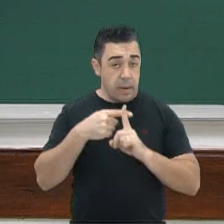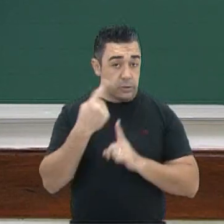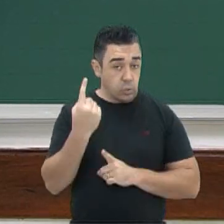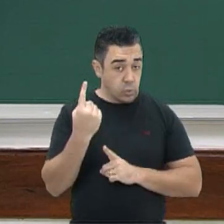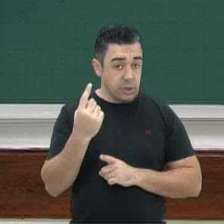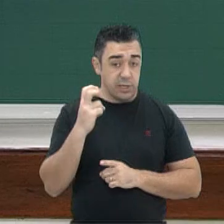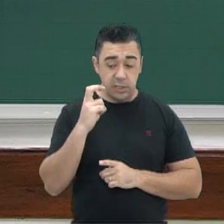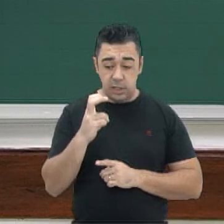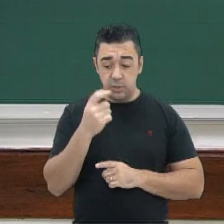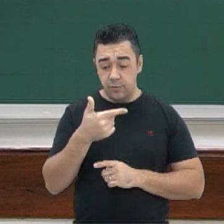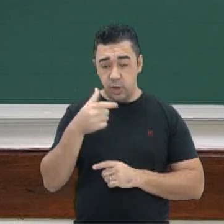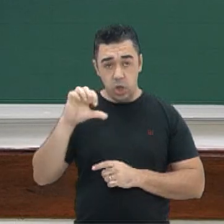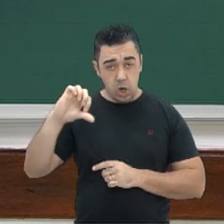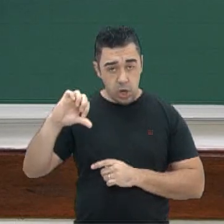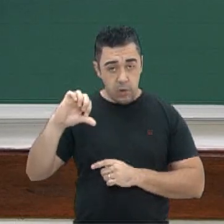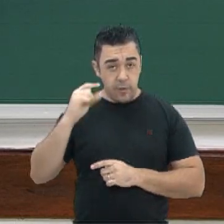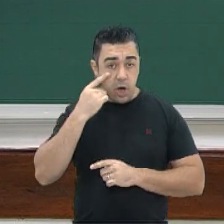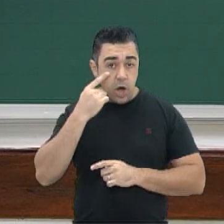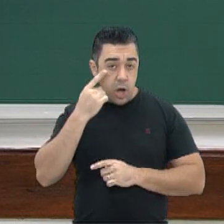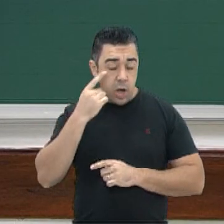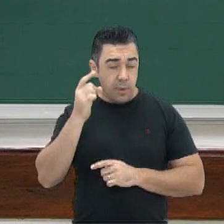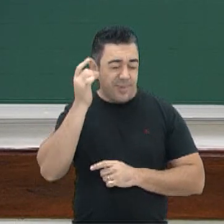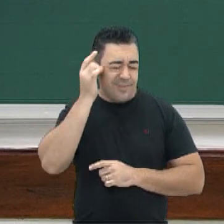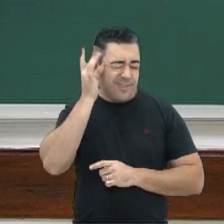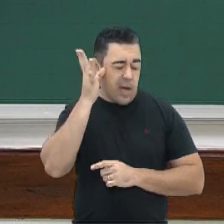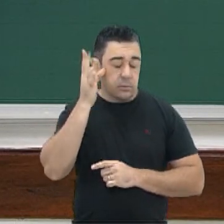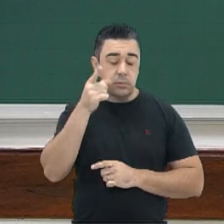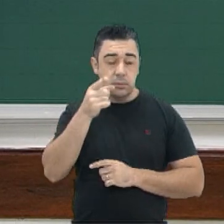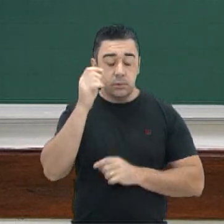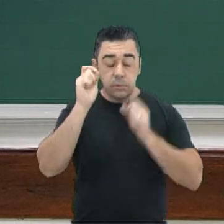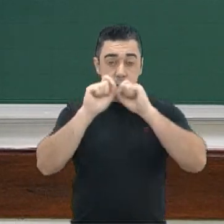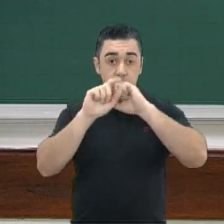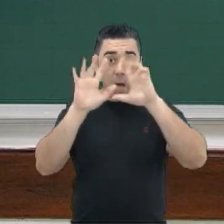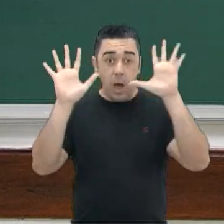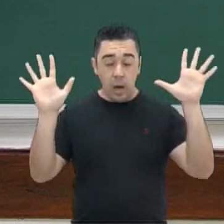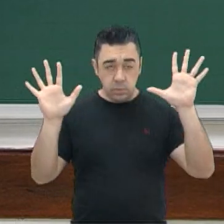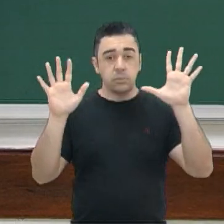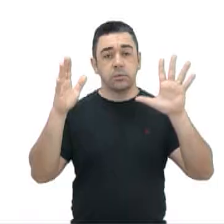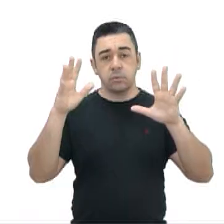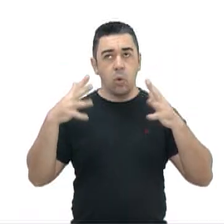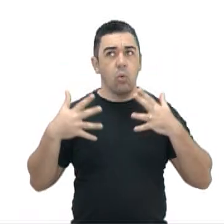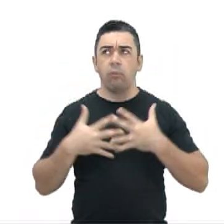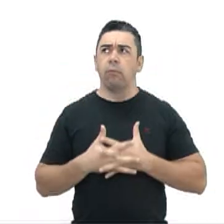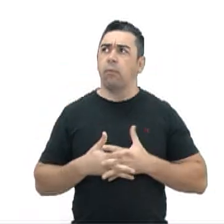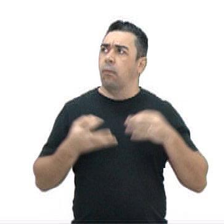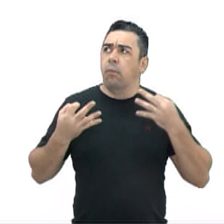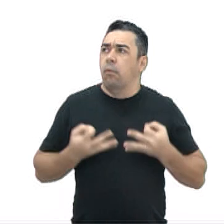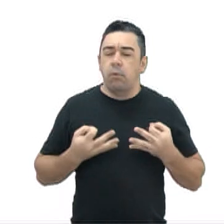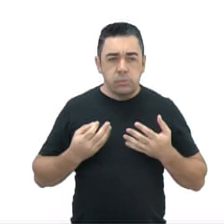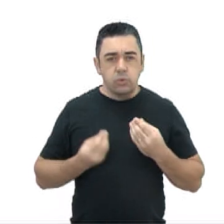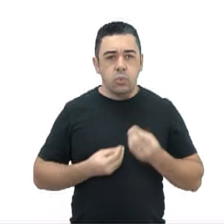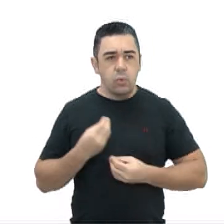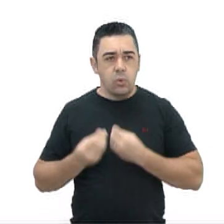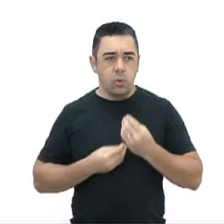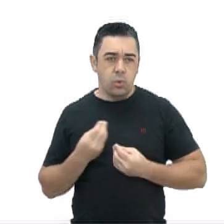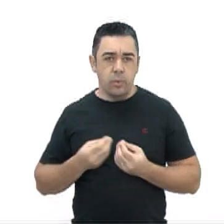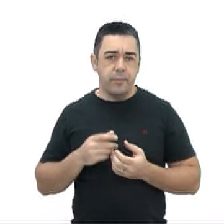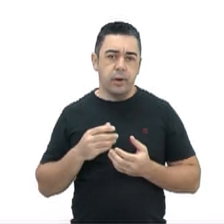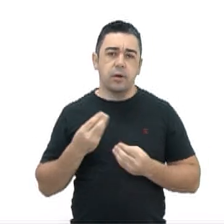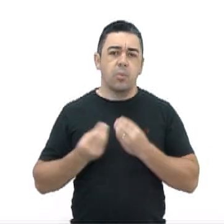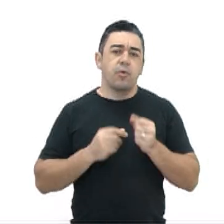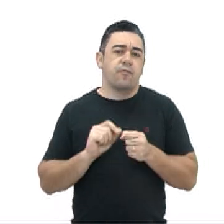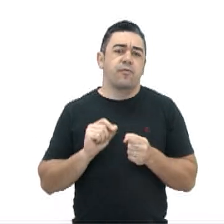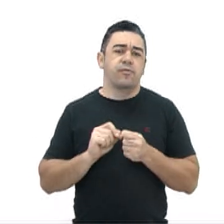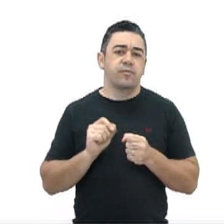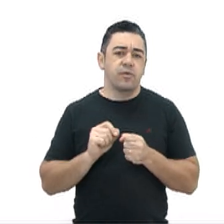uma, tá? Com número grande, só para ficar bem claro, porque às vezes ficou confuso, essa deu muito certo e tal, para vocês entenderem exatamente a dinâmica